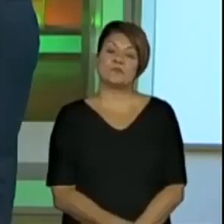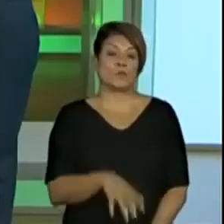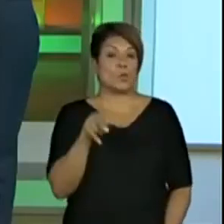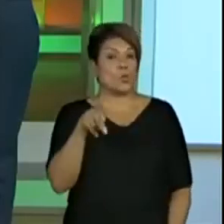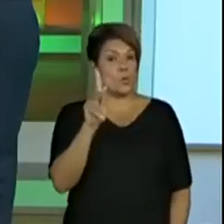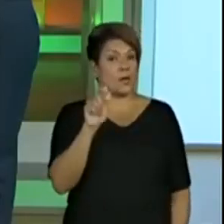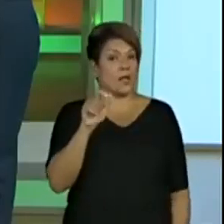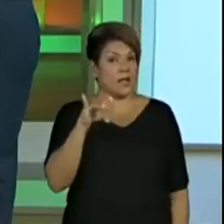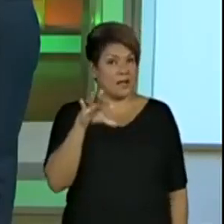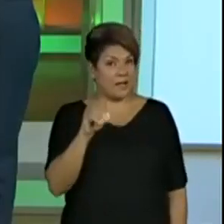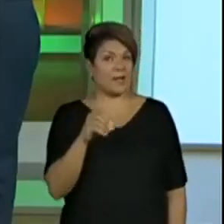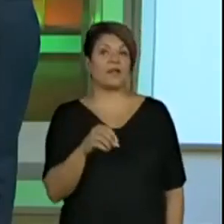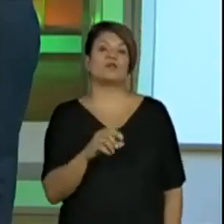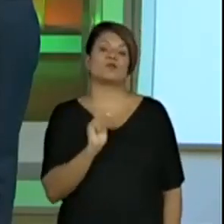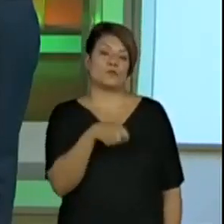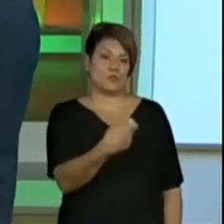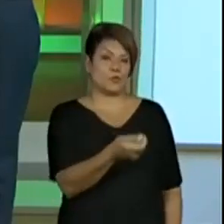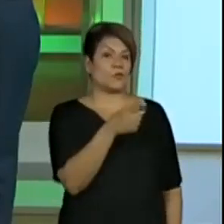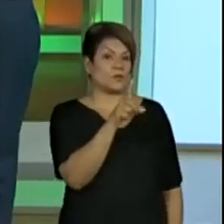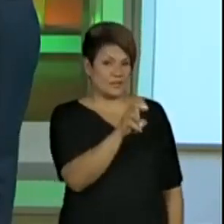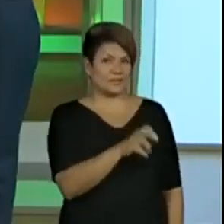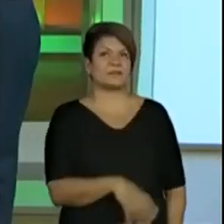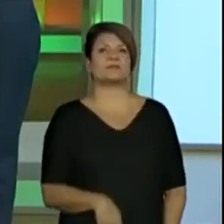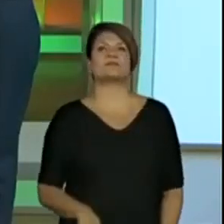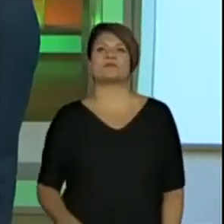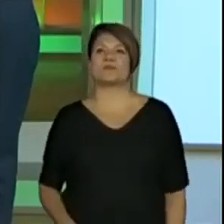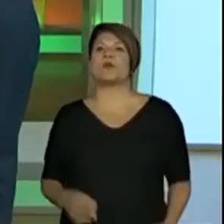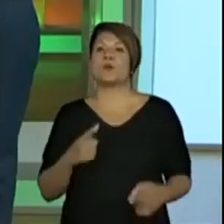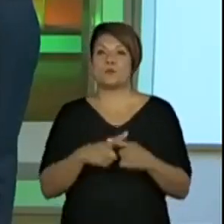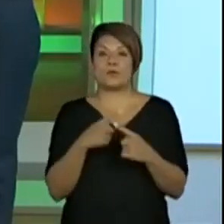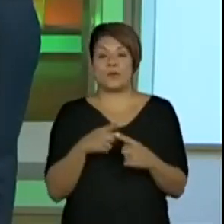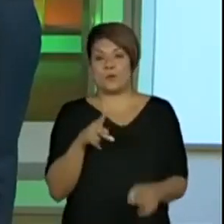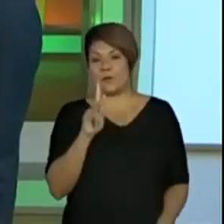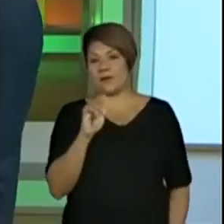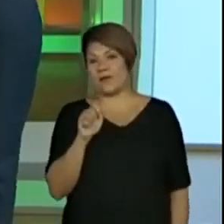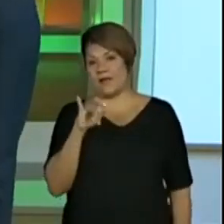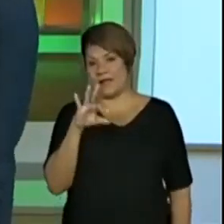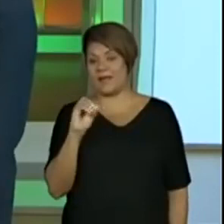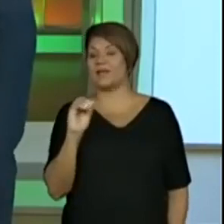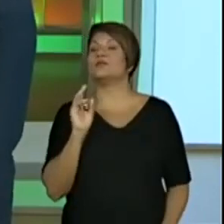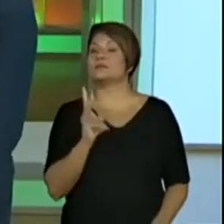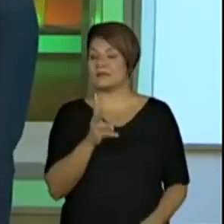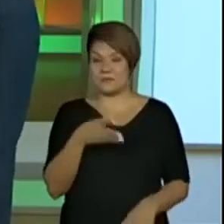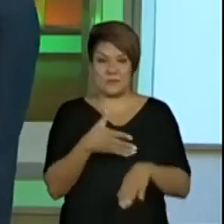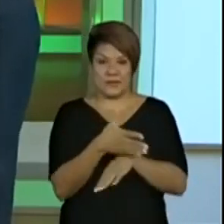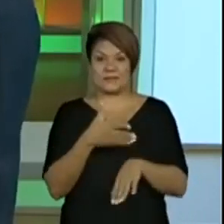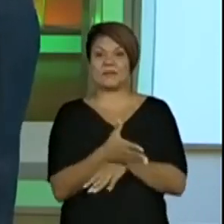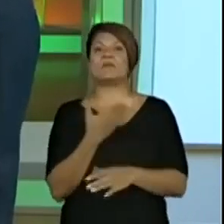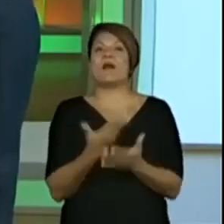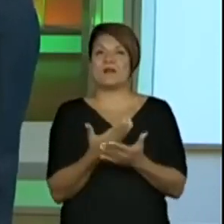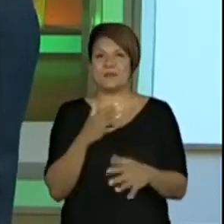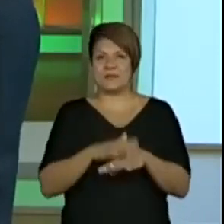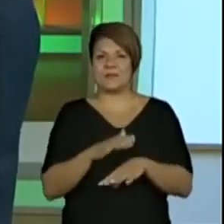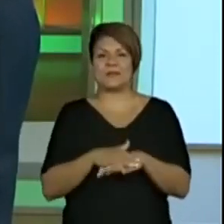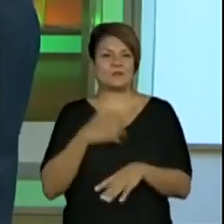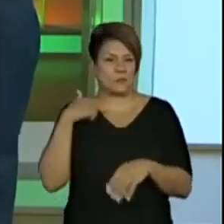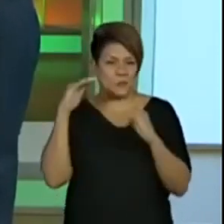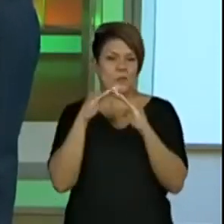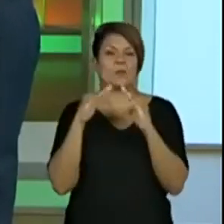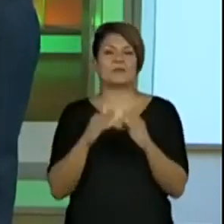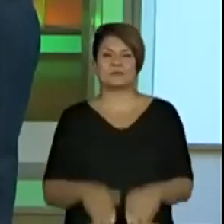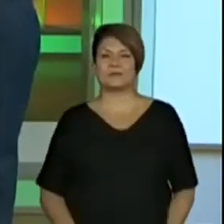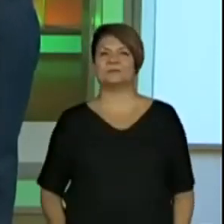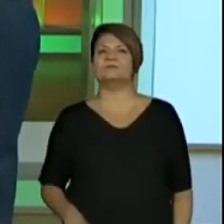Caio tá colocando 15 e eu vou com o Caio, porque o Caio tá sempre presente nas nossas aulas de matemática. Posso então, turminha,